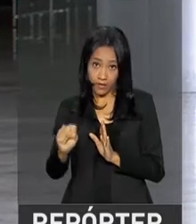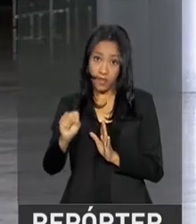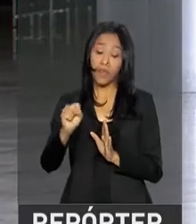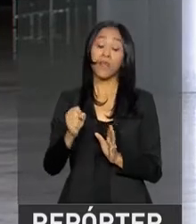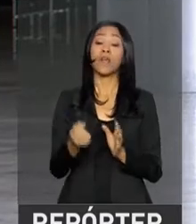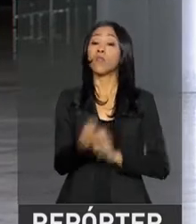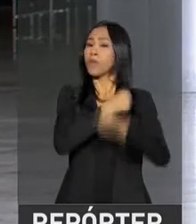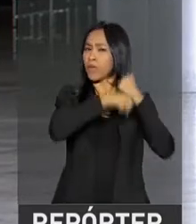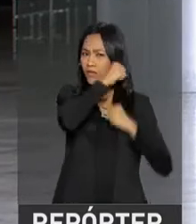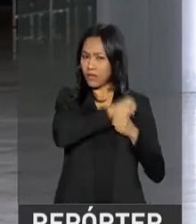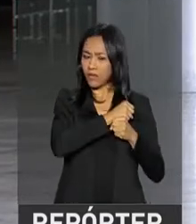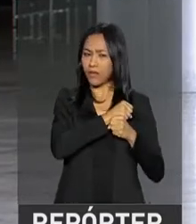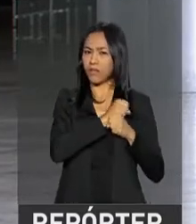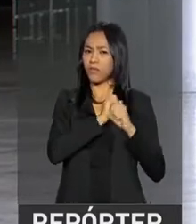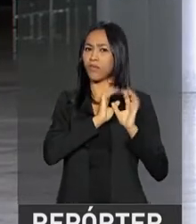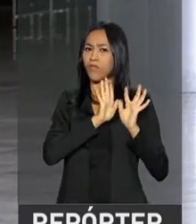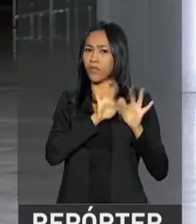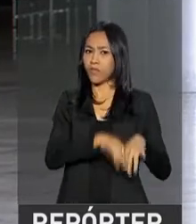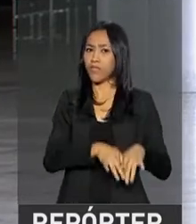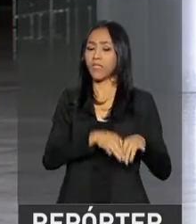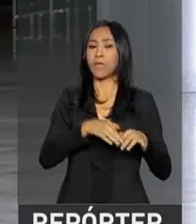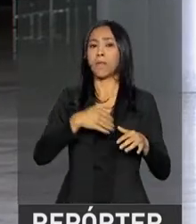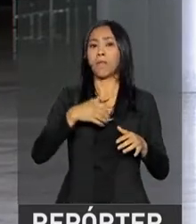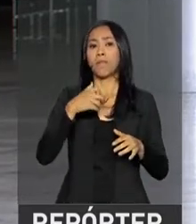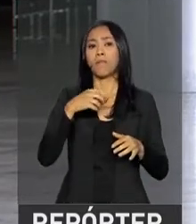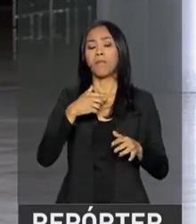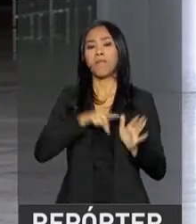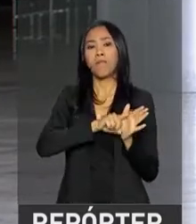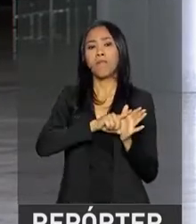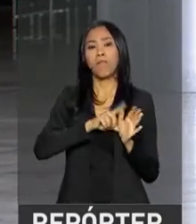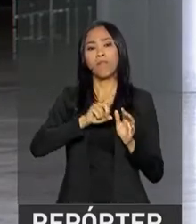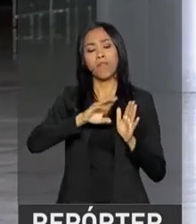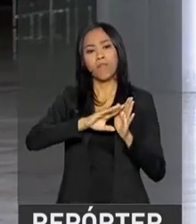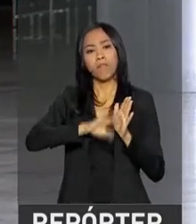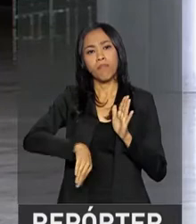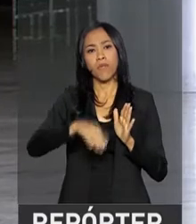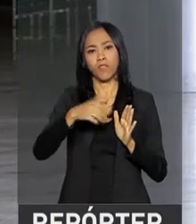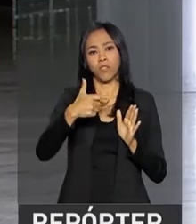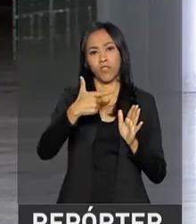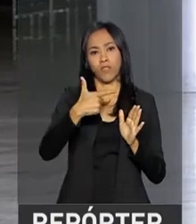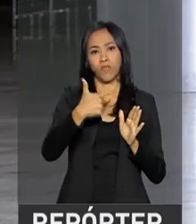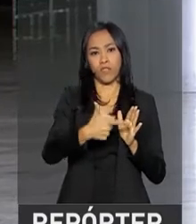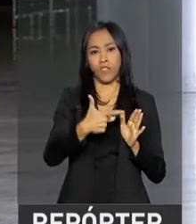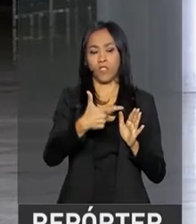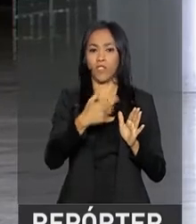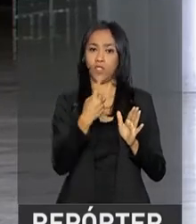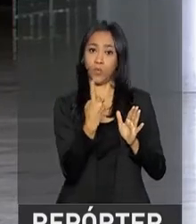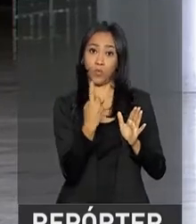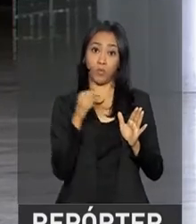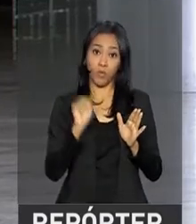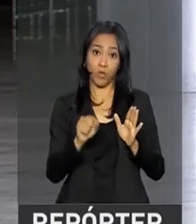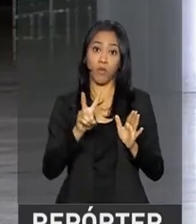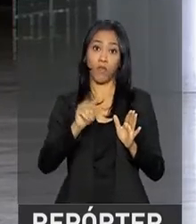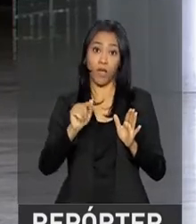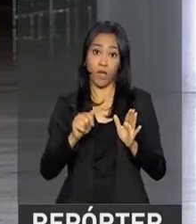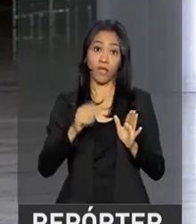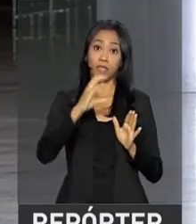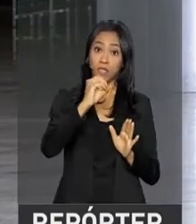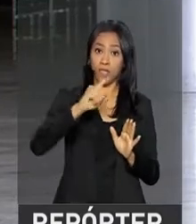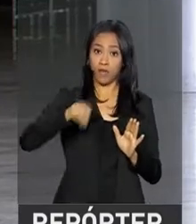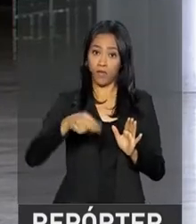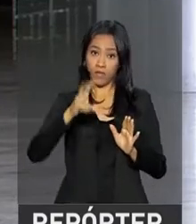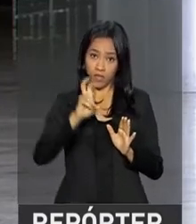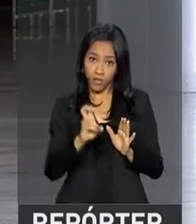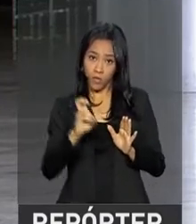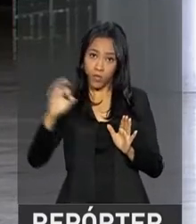encerradas menos de 21 mil vagas uma redução de apenas 0,05 por cento em